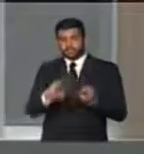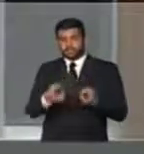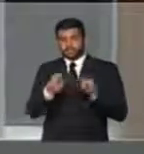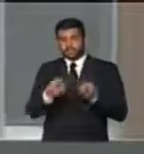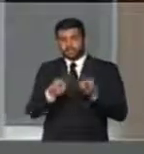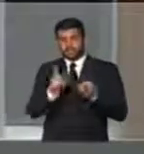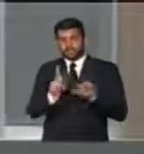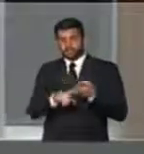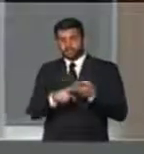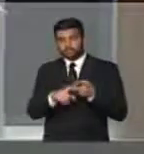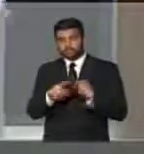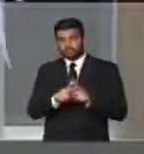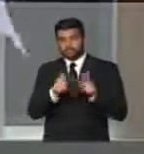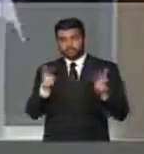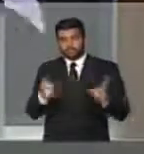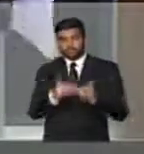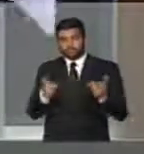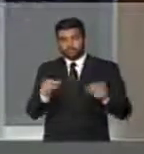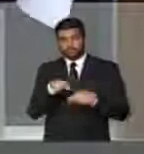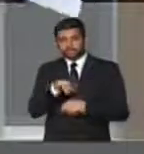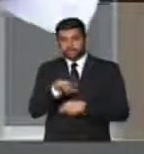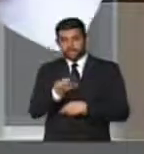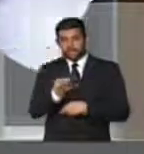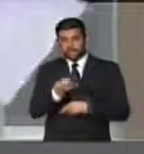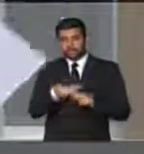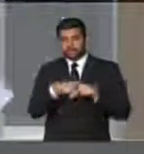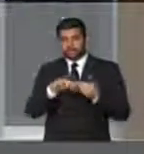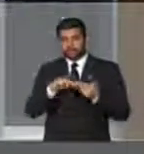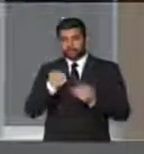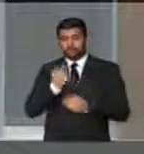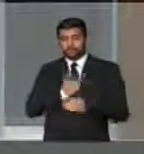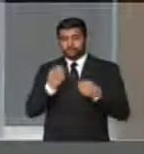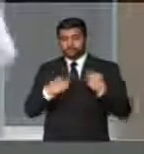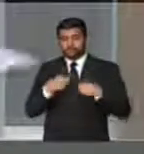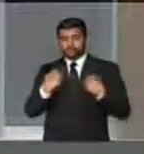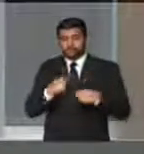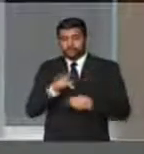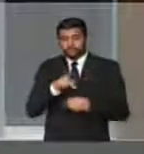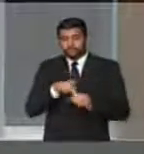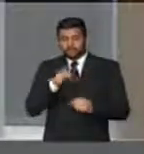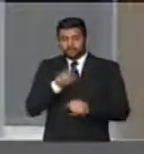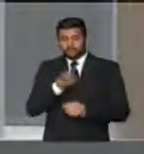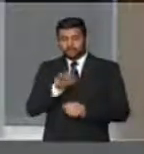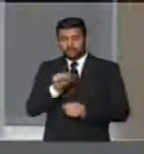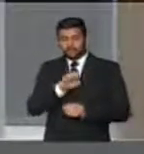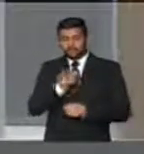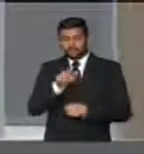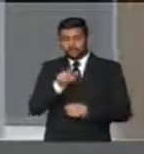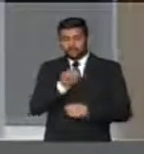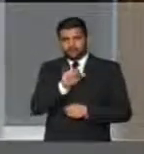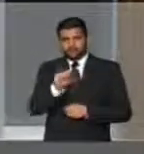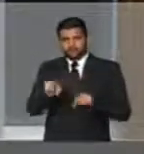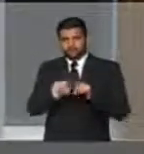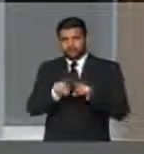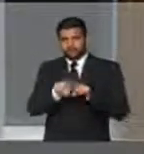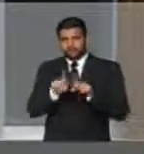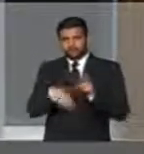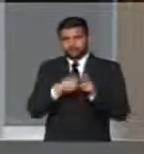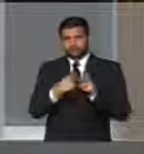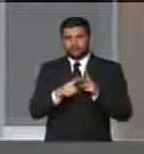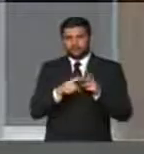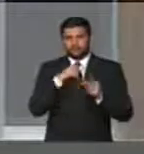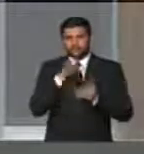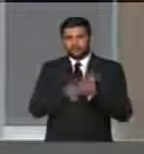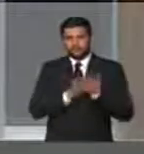exploração da quantidade de minério, assim como nós devemos ter para o petróleo e para o gás também, sem